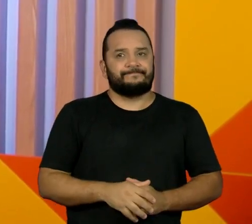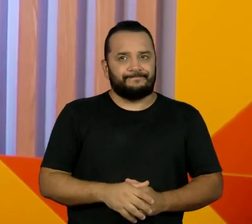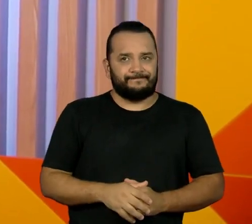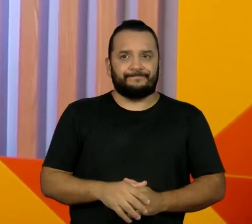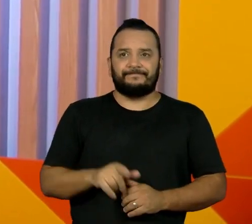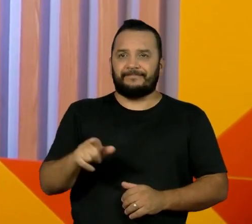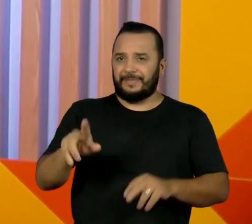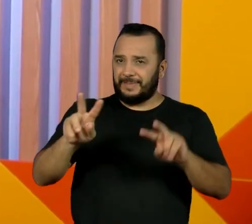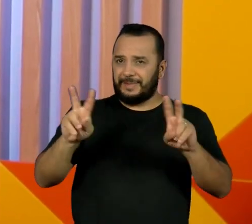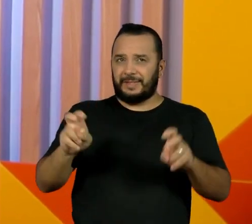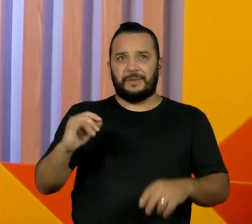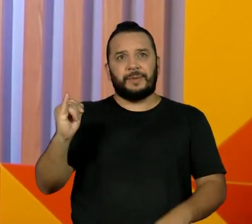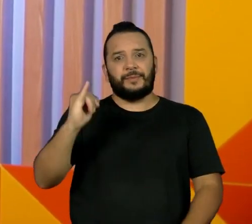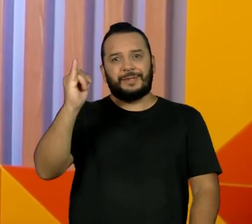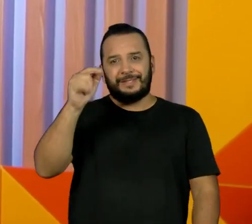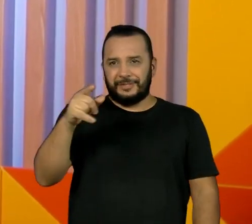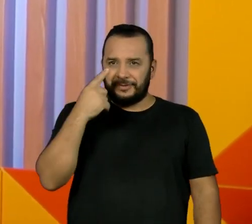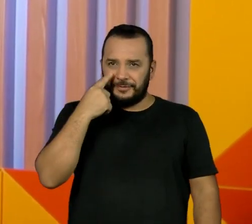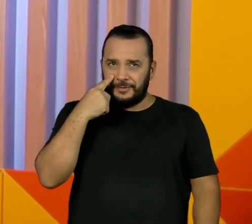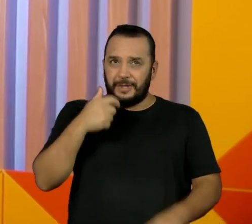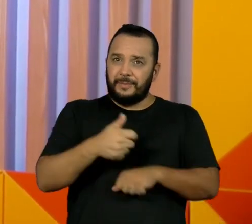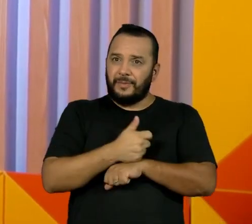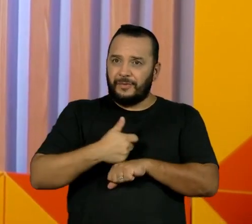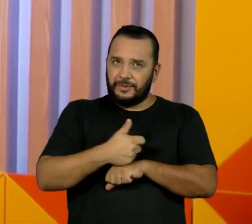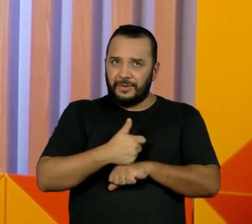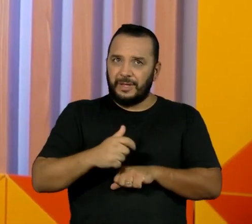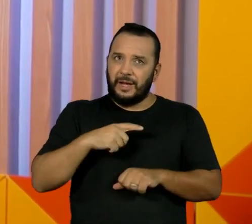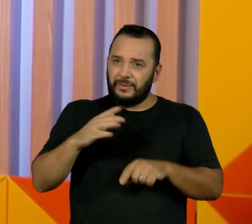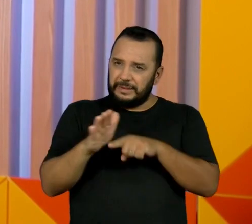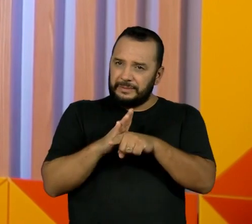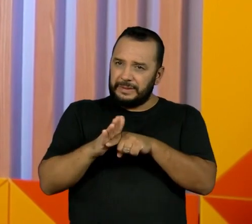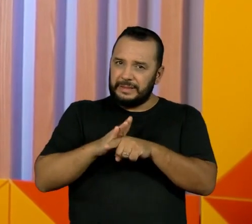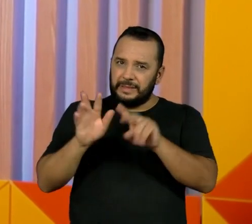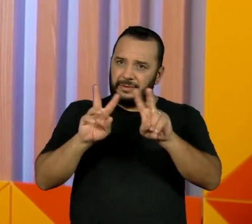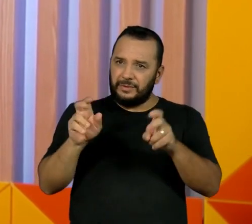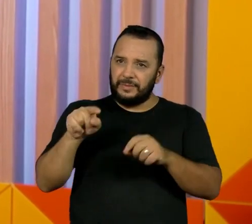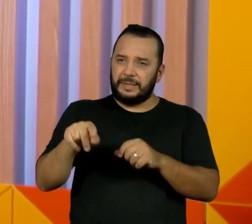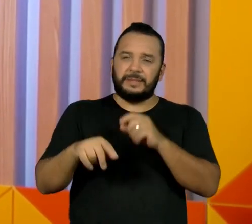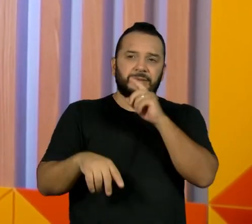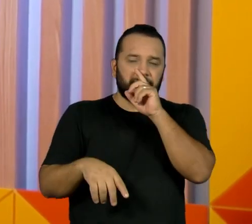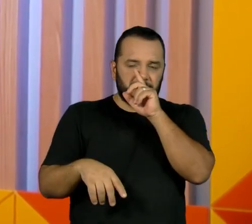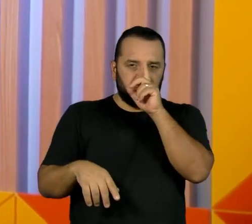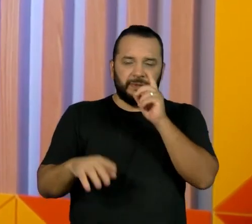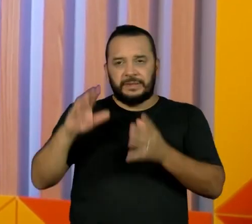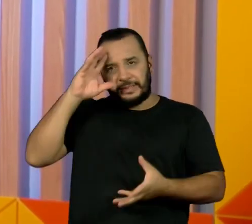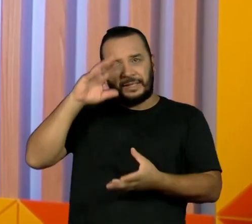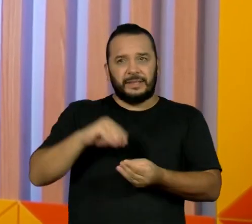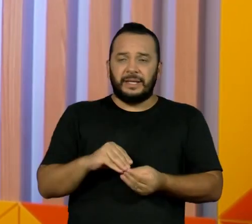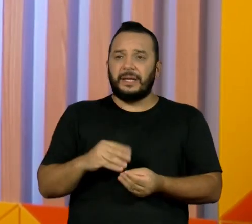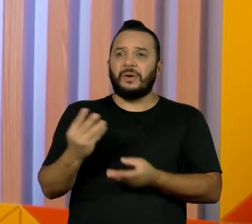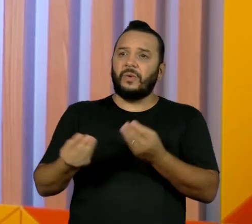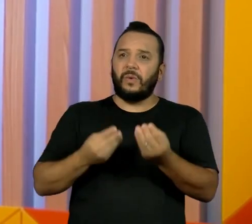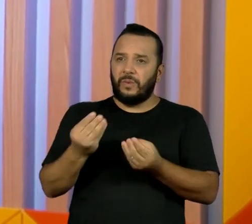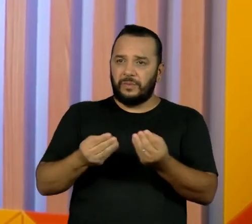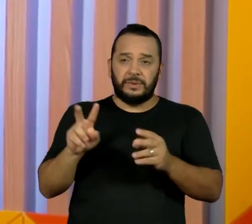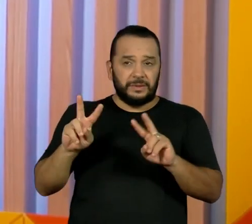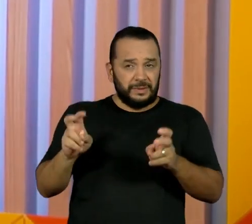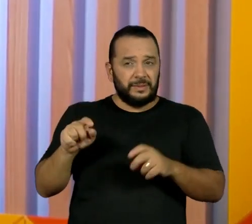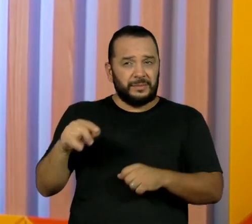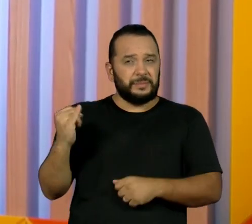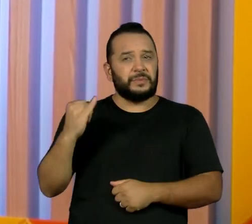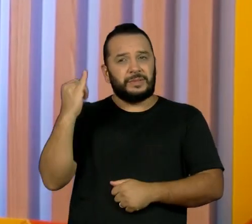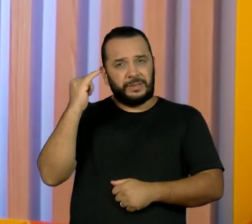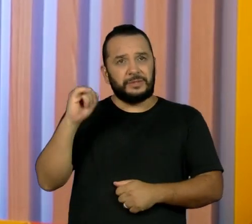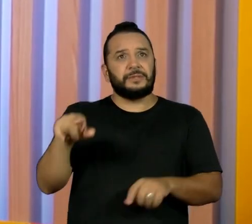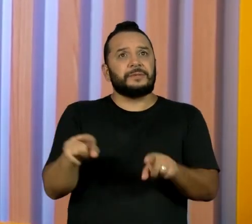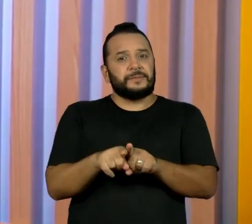importante, principalmente quando a gente ouve especialistas, né, que estão debruçados sobre esse assunto, para que a gente consiga entender o quão profundo ele é e como ele de fato